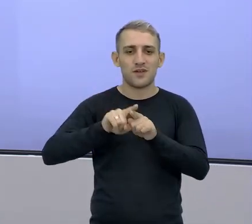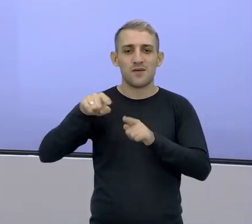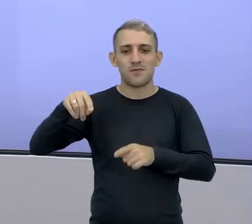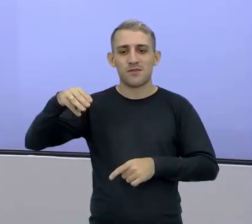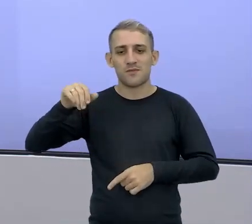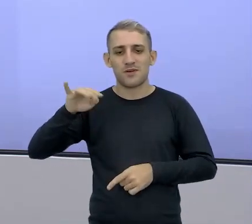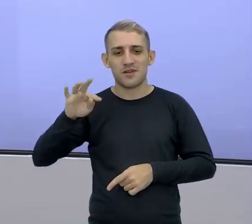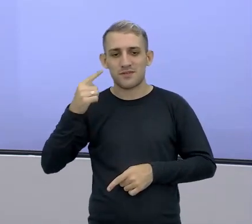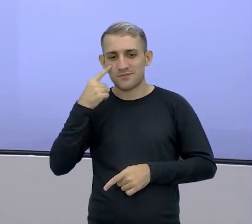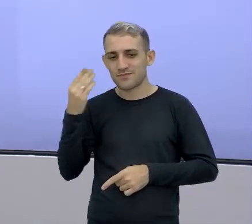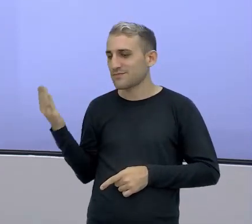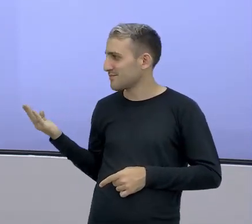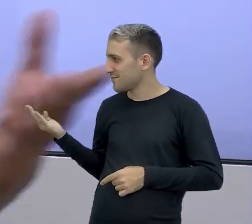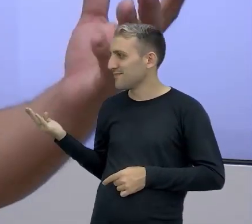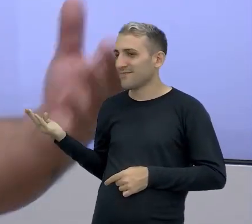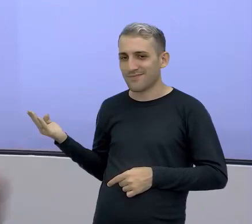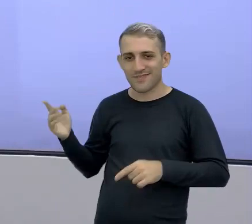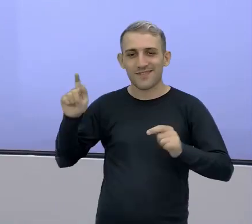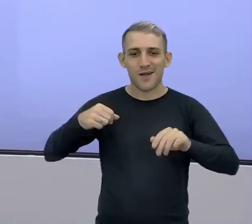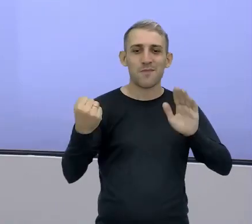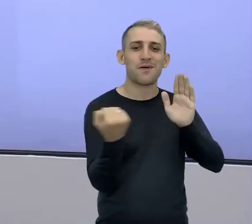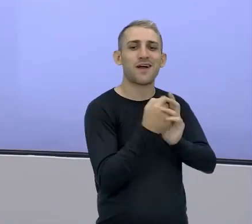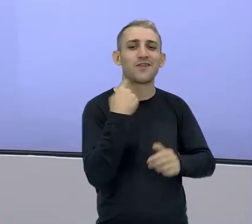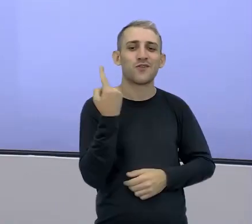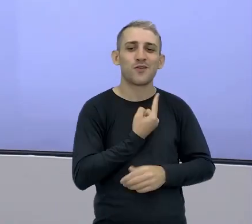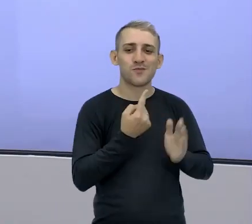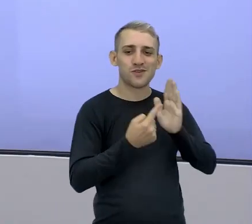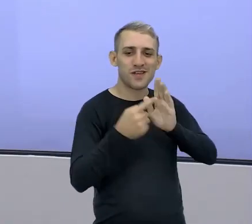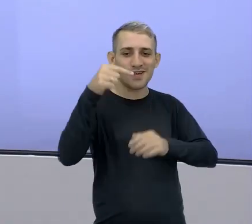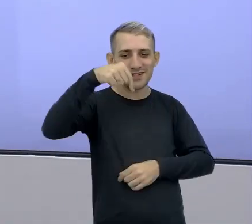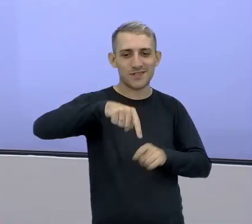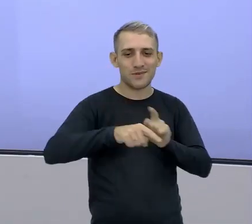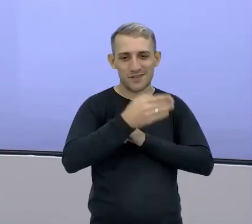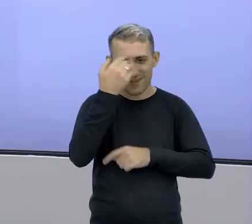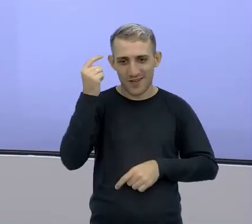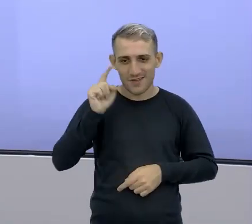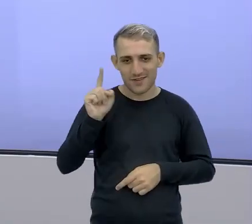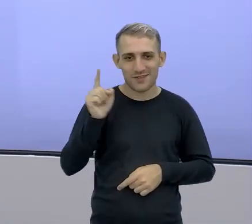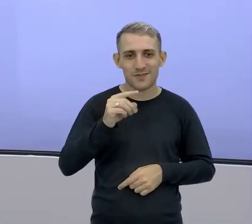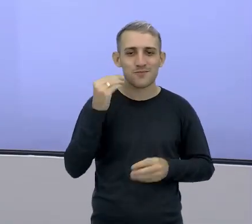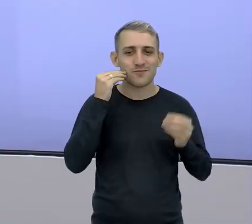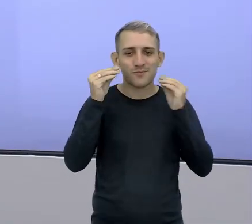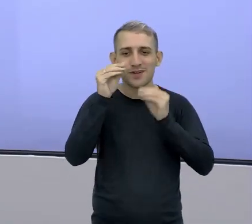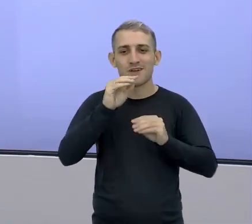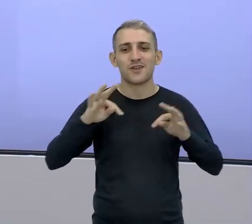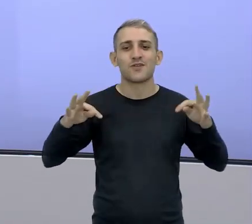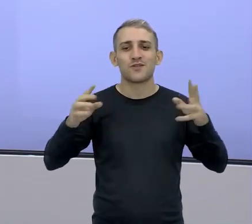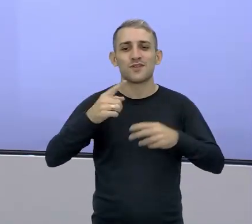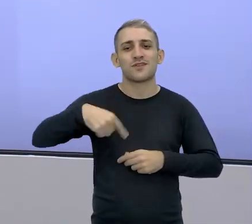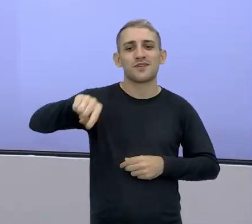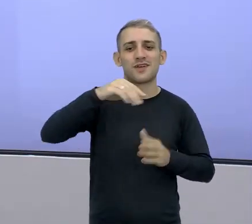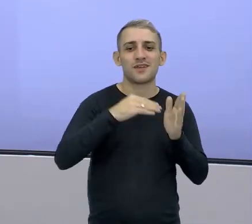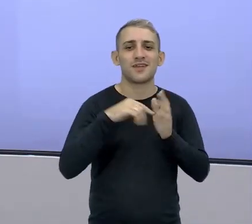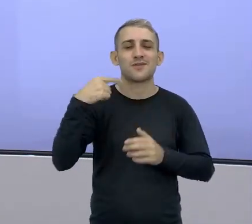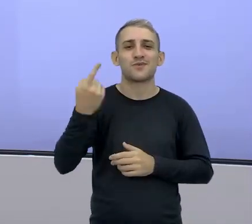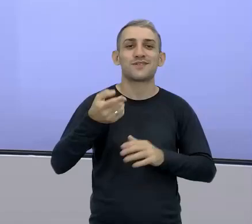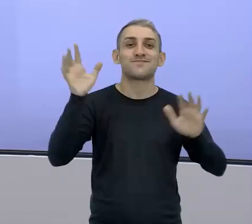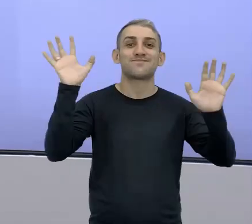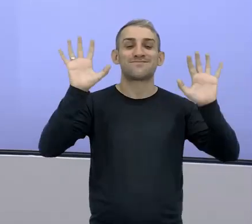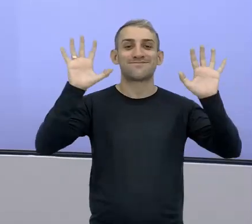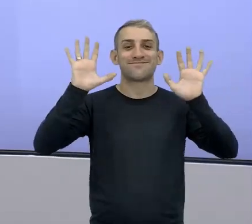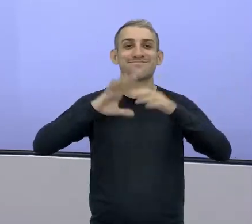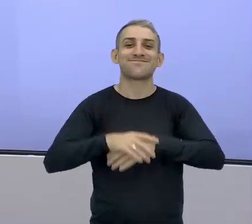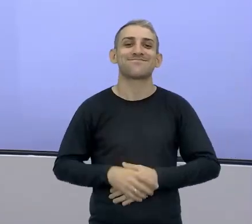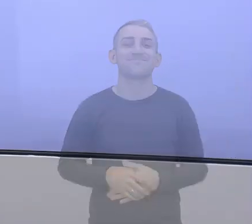@pro.tony.y.mate, ó, e tá aí, ó, marca lá que vai ser um prazer ver seu trabalho, tá? Não esquece, quero ver. Um cheiro pra todos, até a próxima, tchau, tchau.